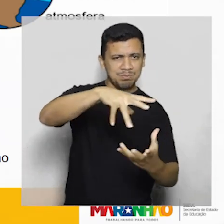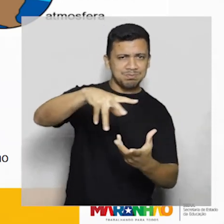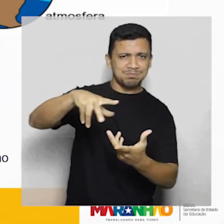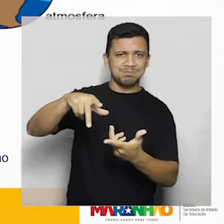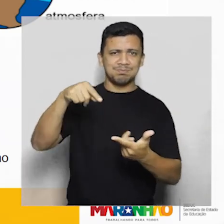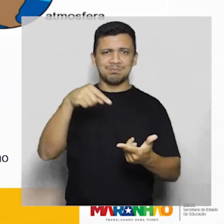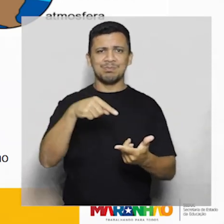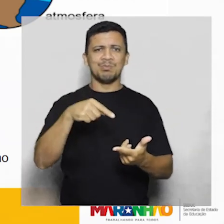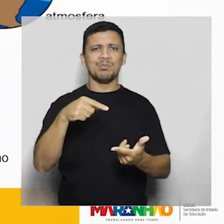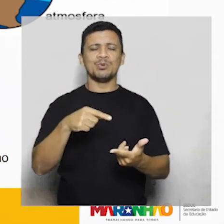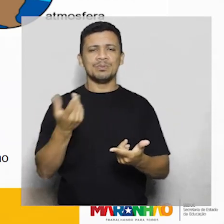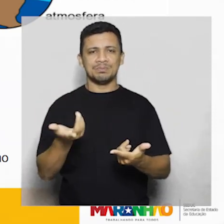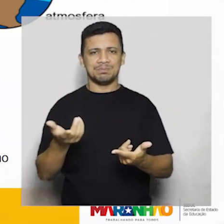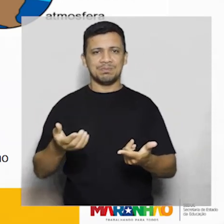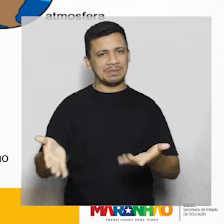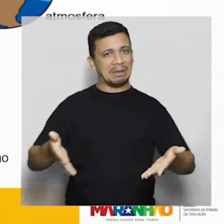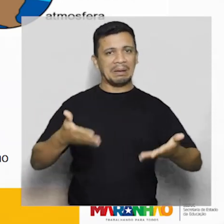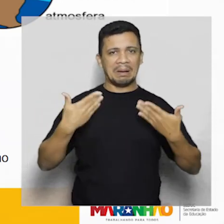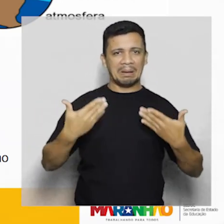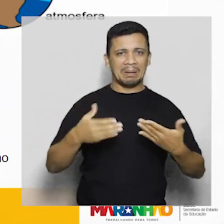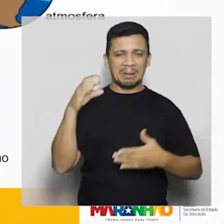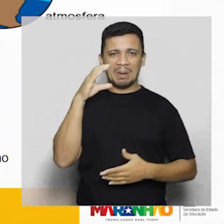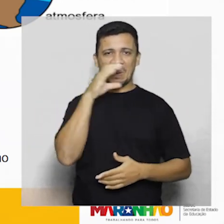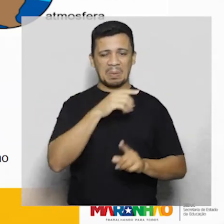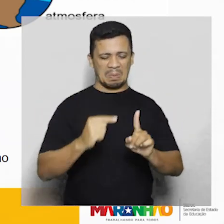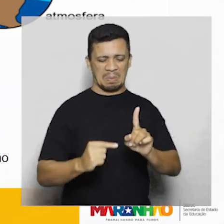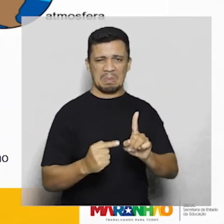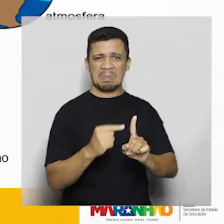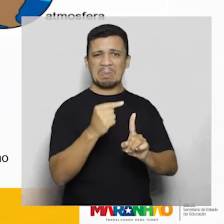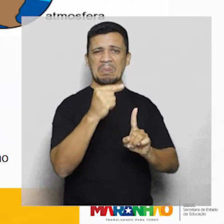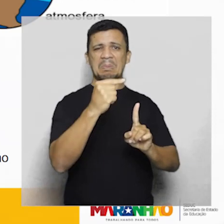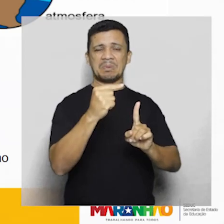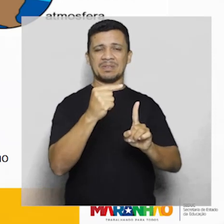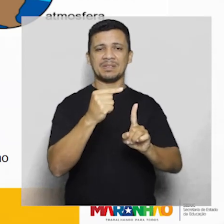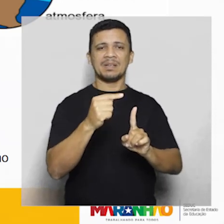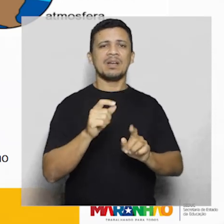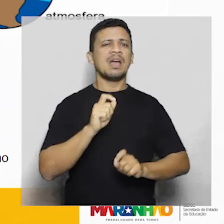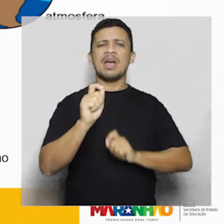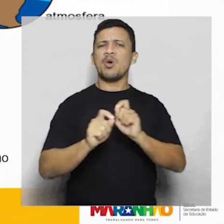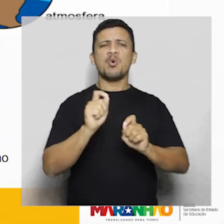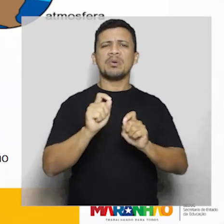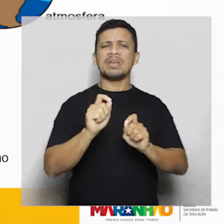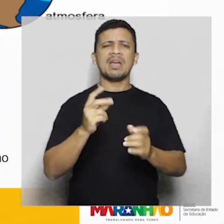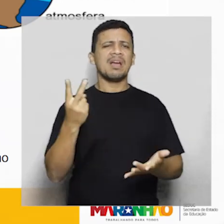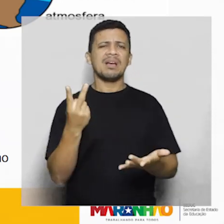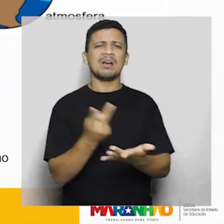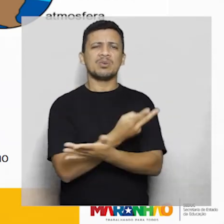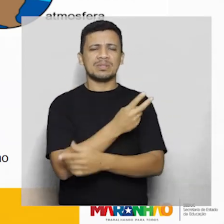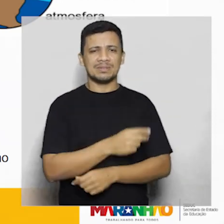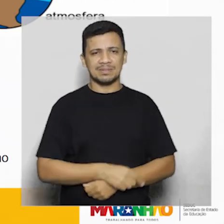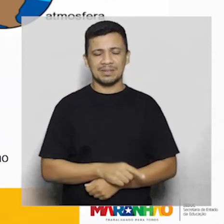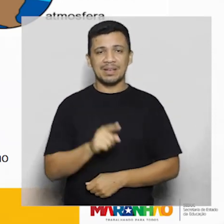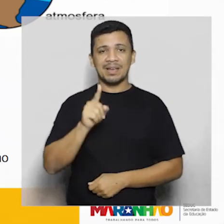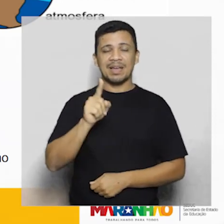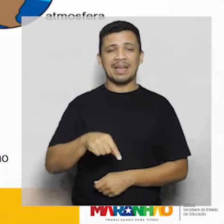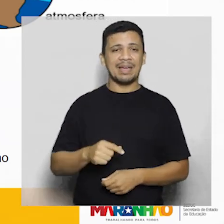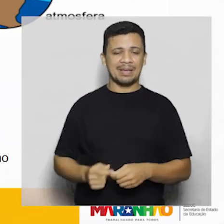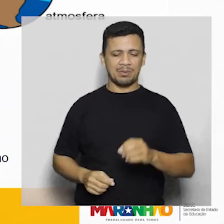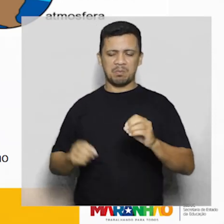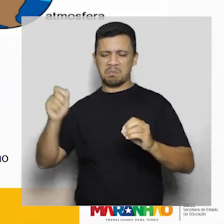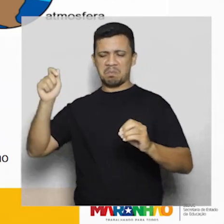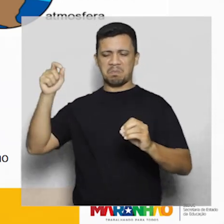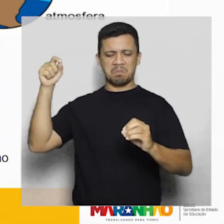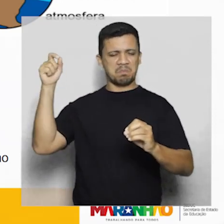Olha só o aquecimento global é ele vai ser causado pelo chamado efeito estufa